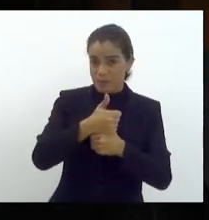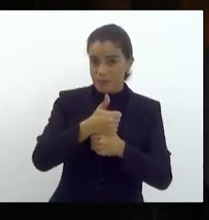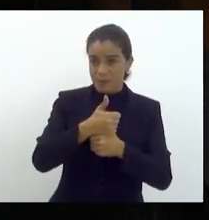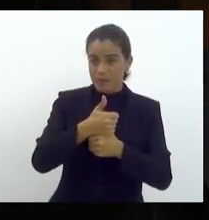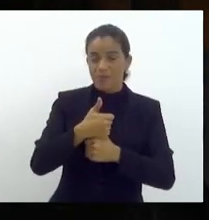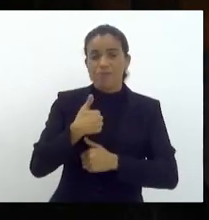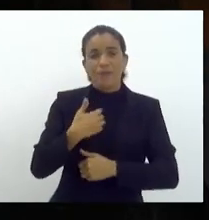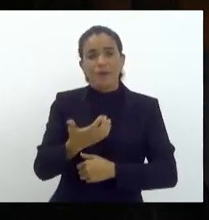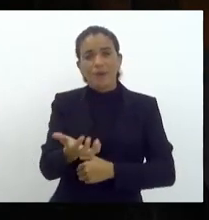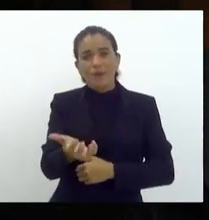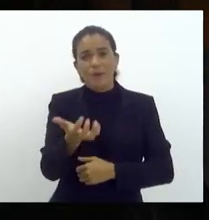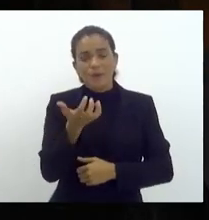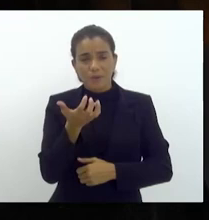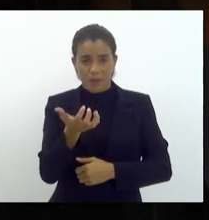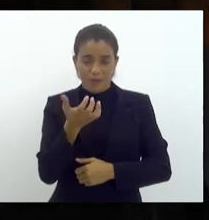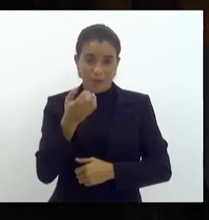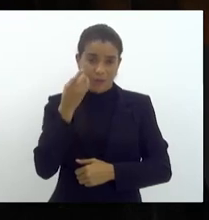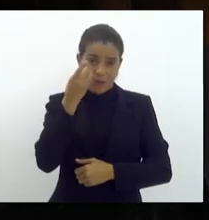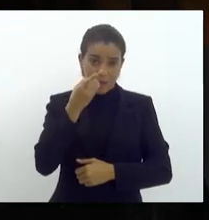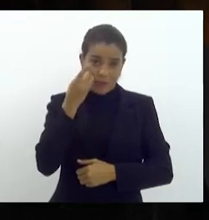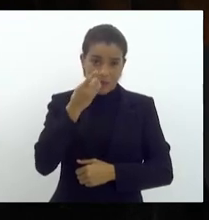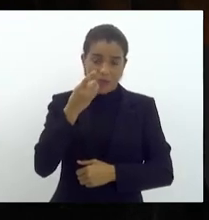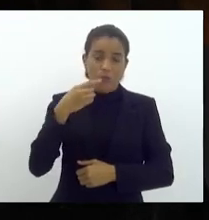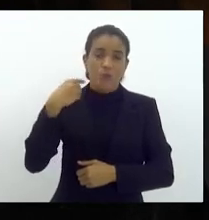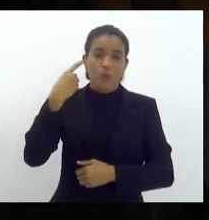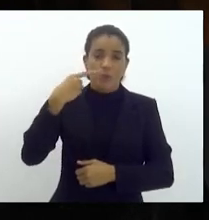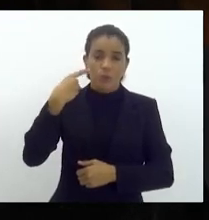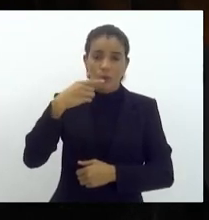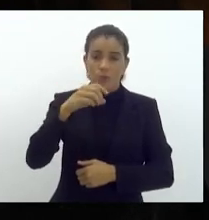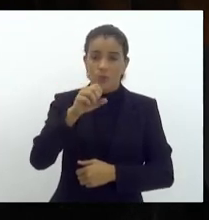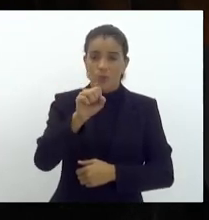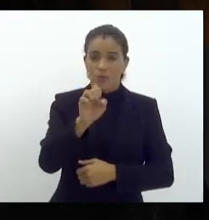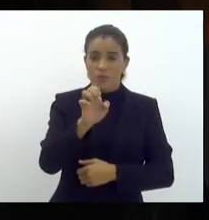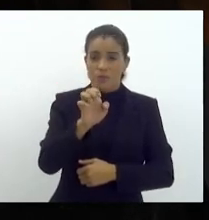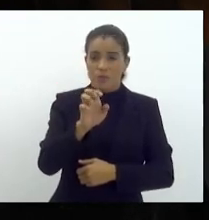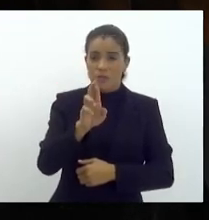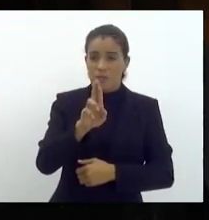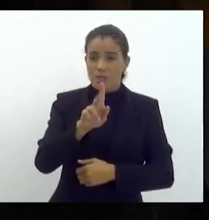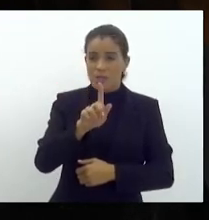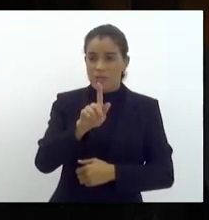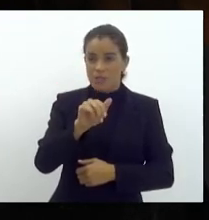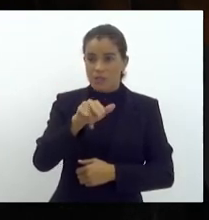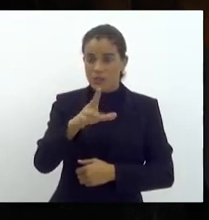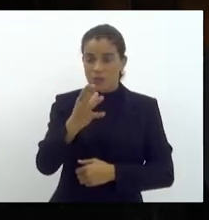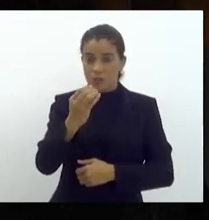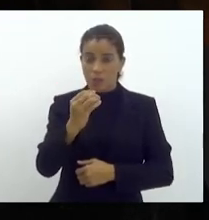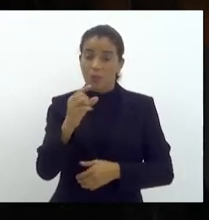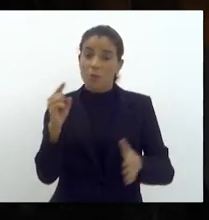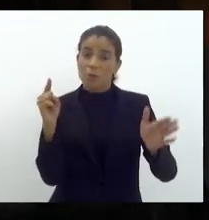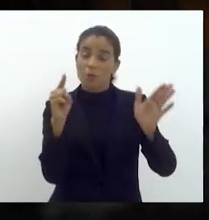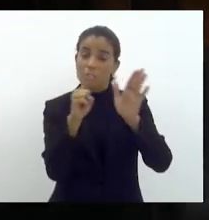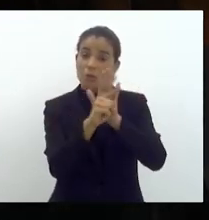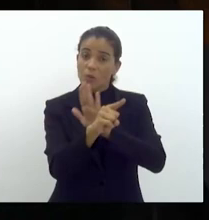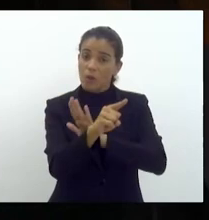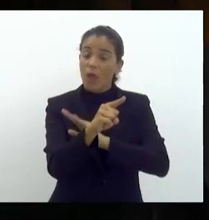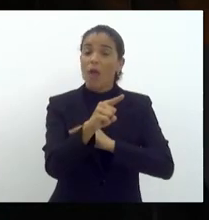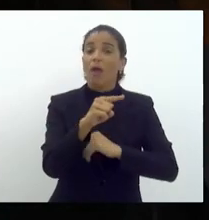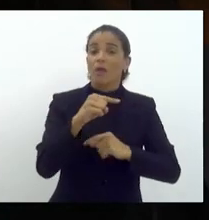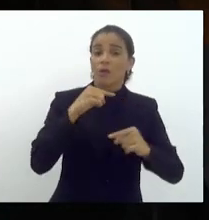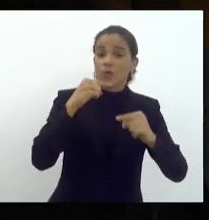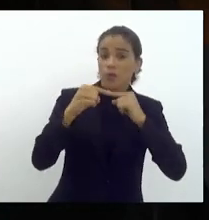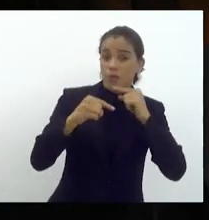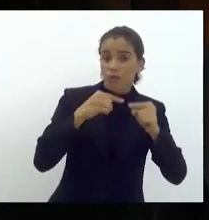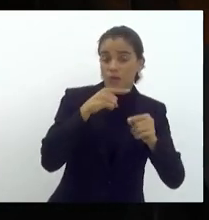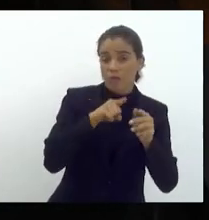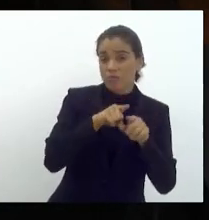eu queria que o deputado Dr Serginho presta atenção para tirar dúvida com a Secretaria de Fazenda